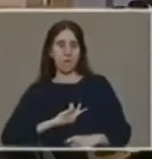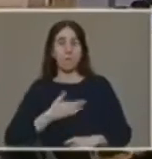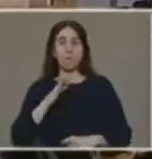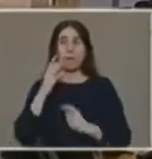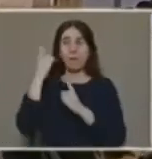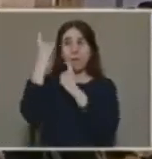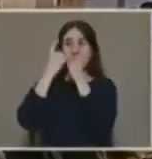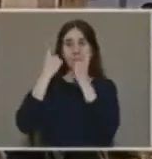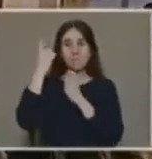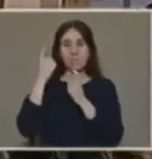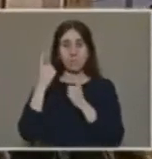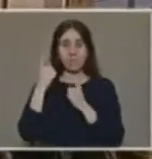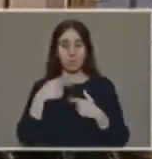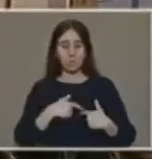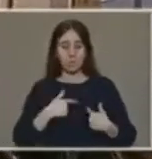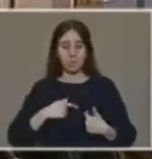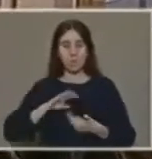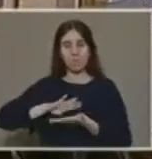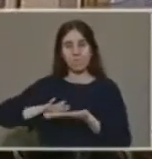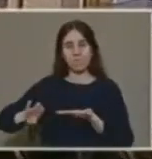razão que exclui o coração.